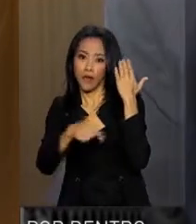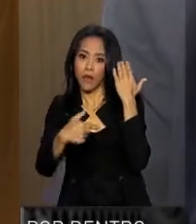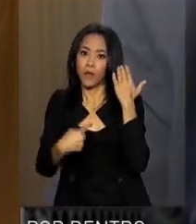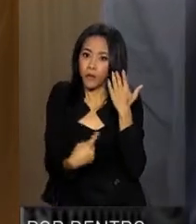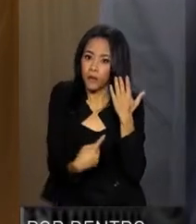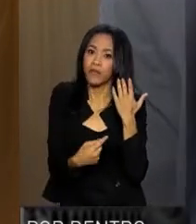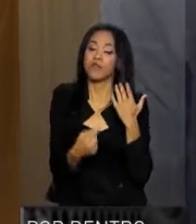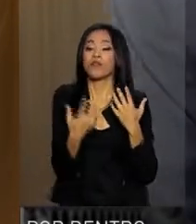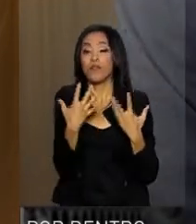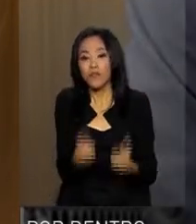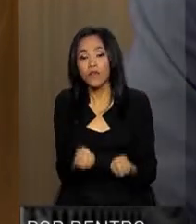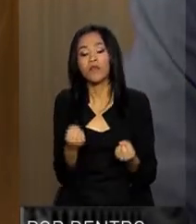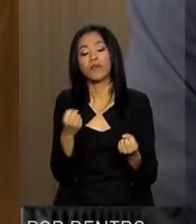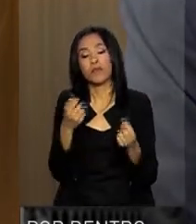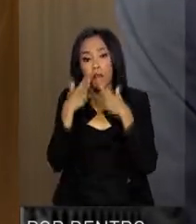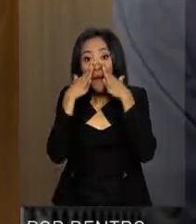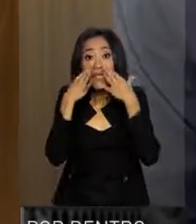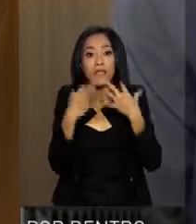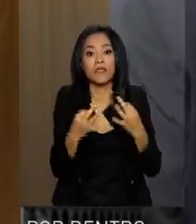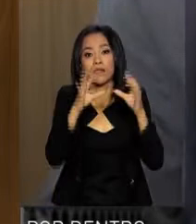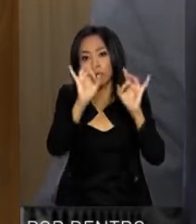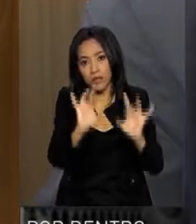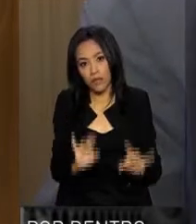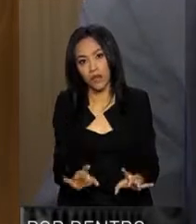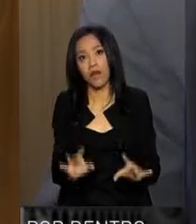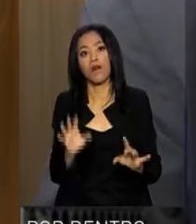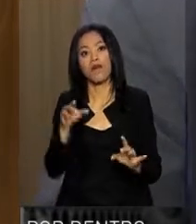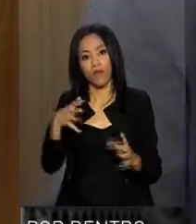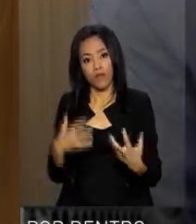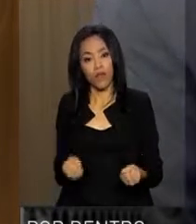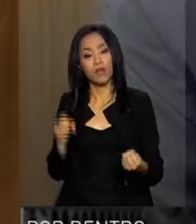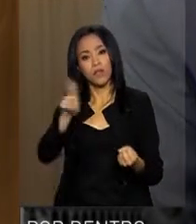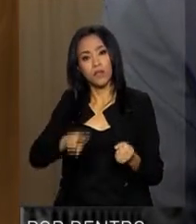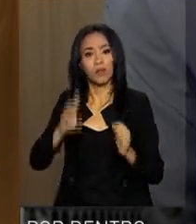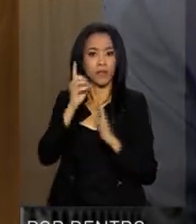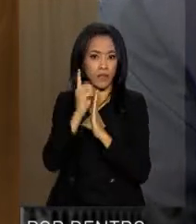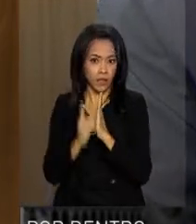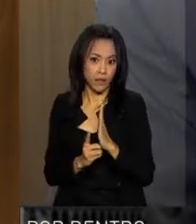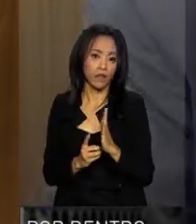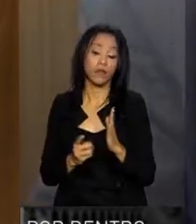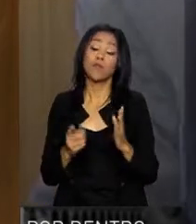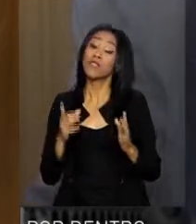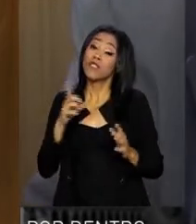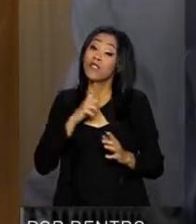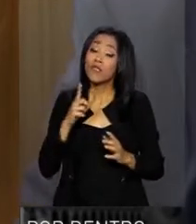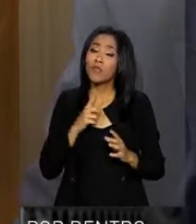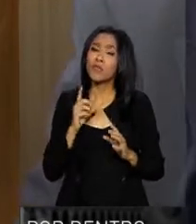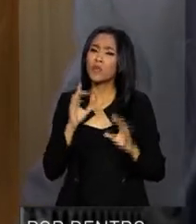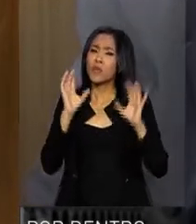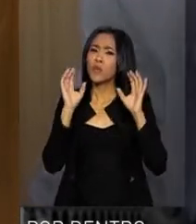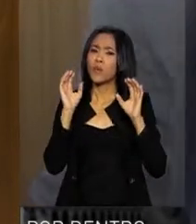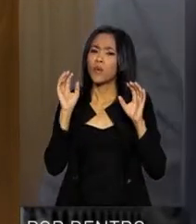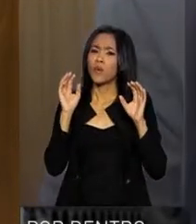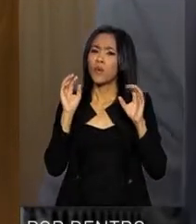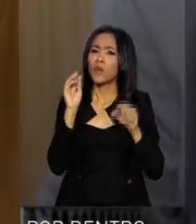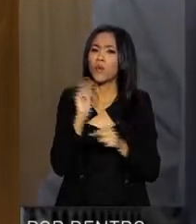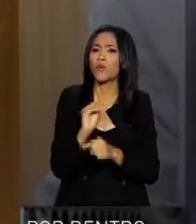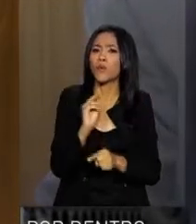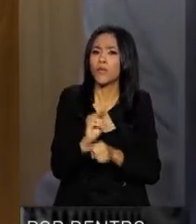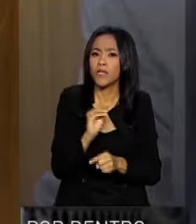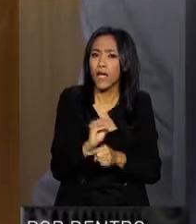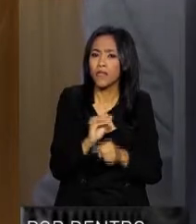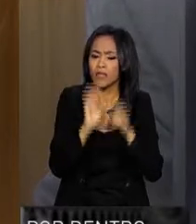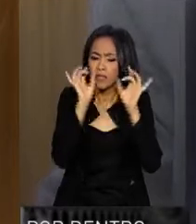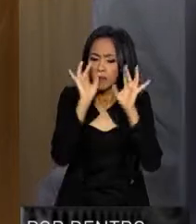por um decreto e também como você sabe nós tivemos um cuidado muito especial com as nossas unidades de